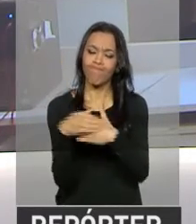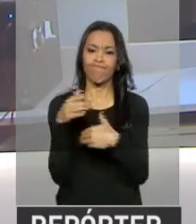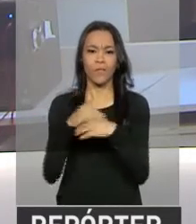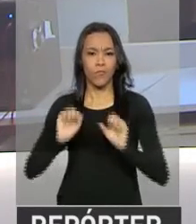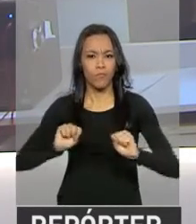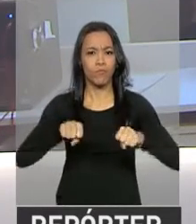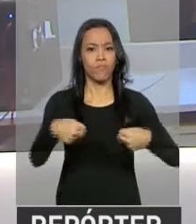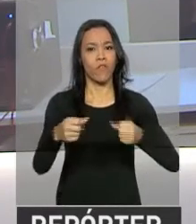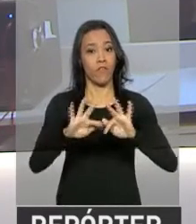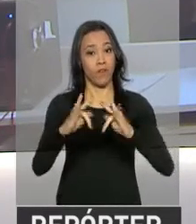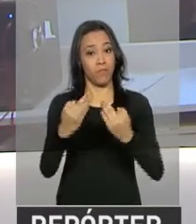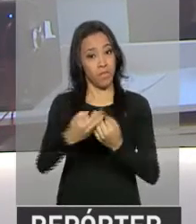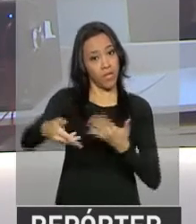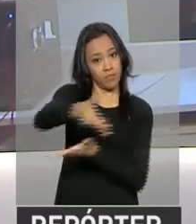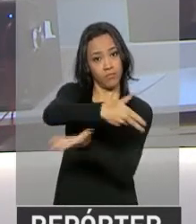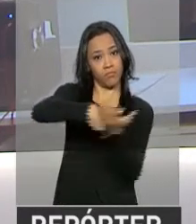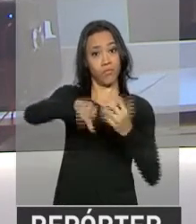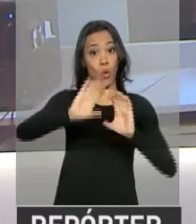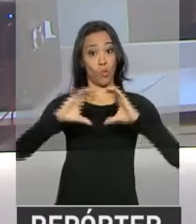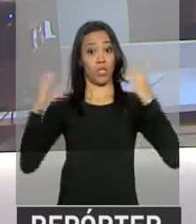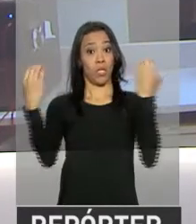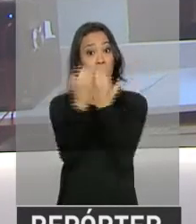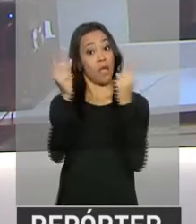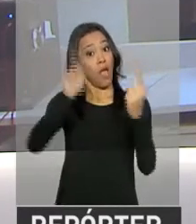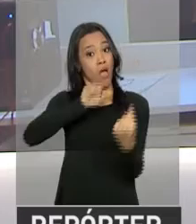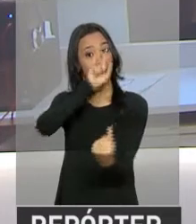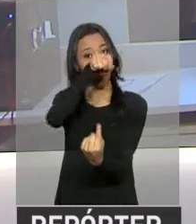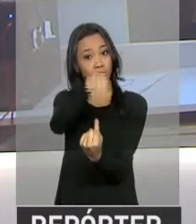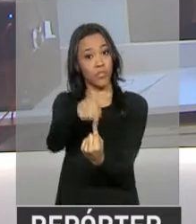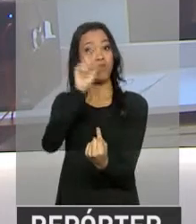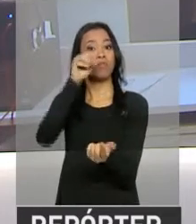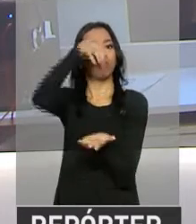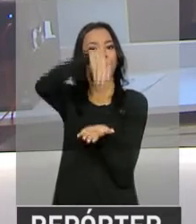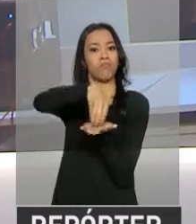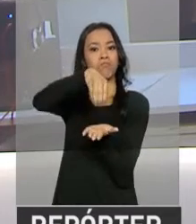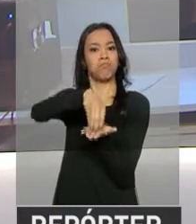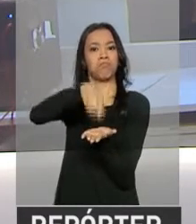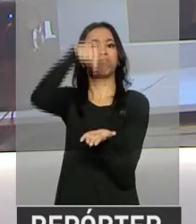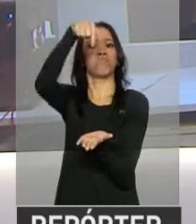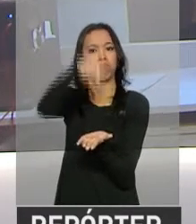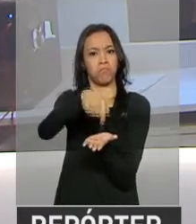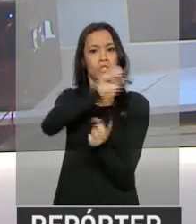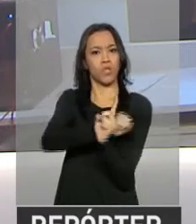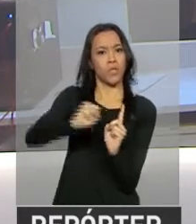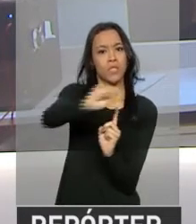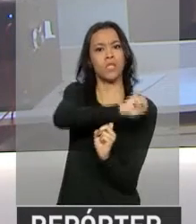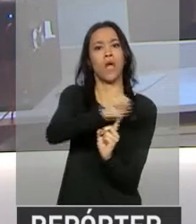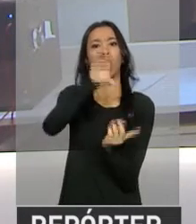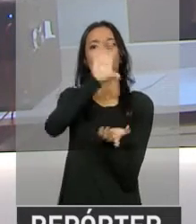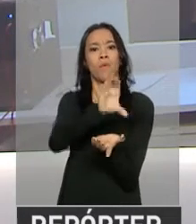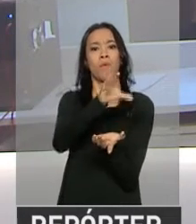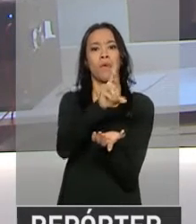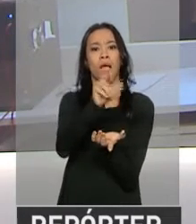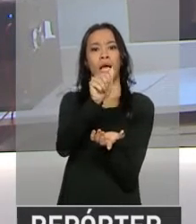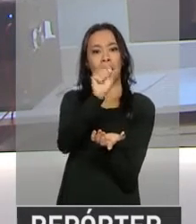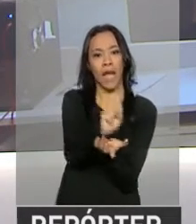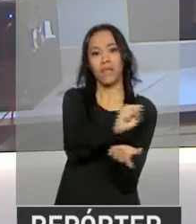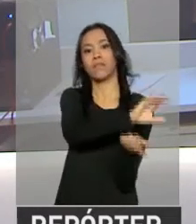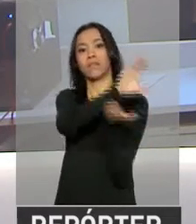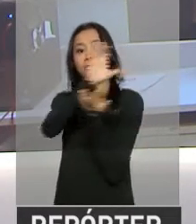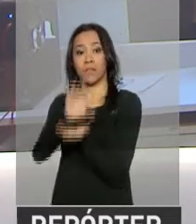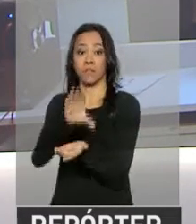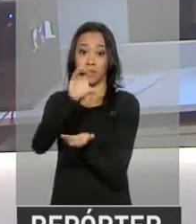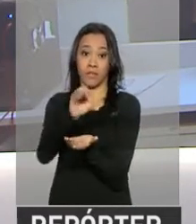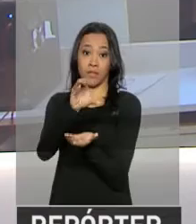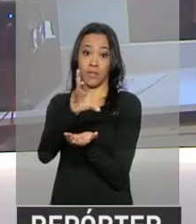com a família e com a comunidade essa é a principal função dos centros de referência de assistência social os cras e os